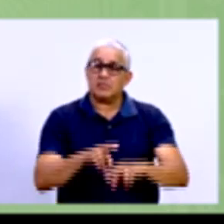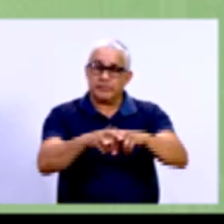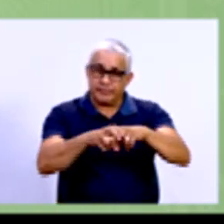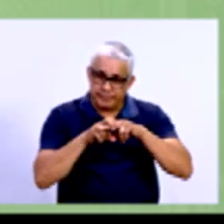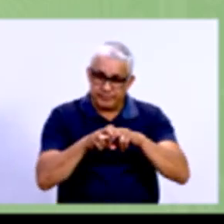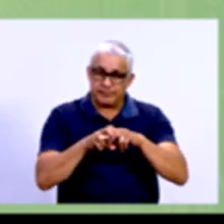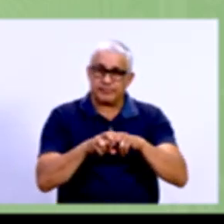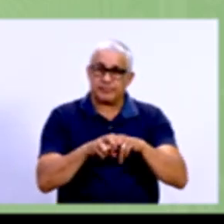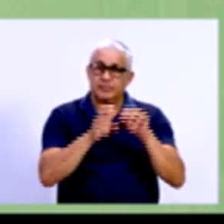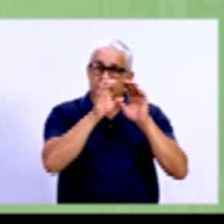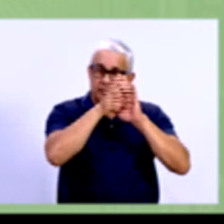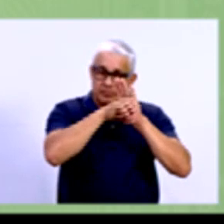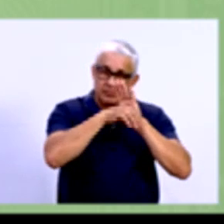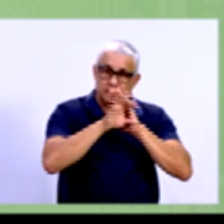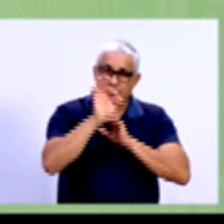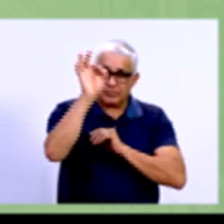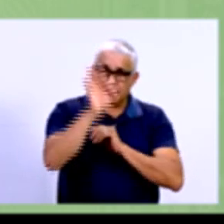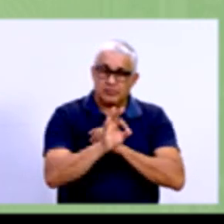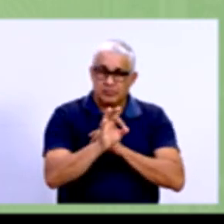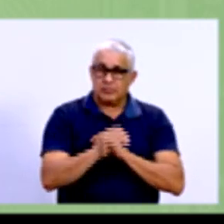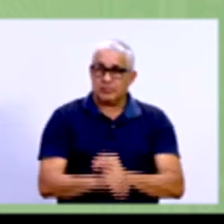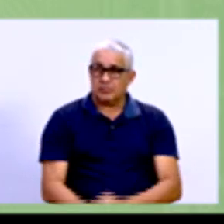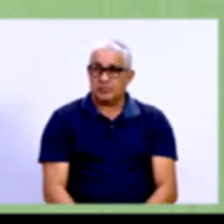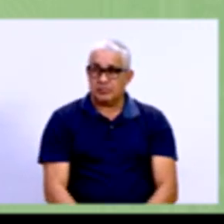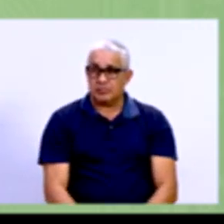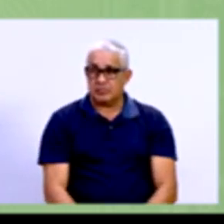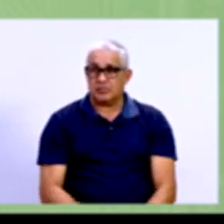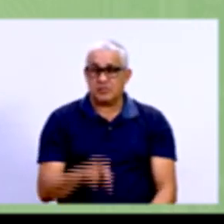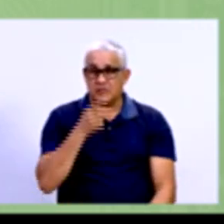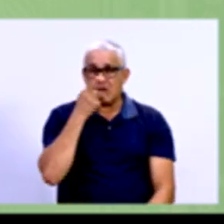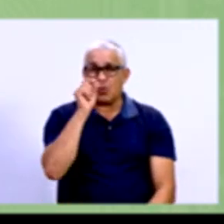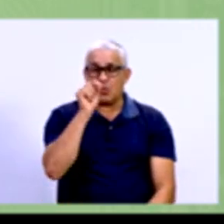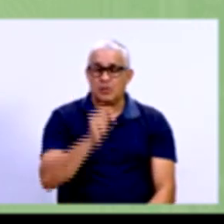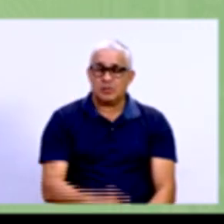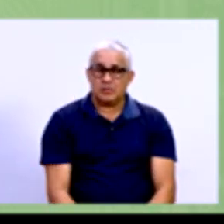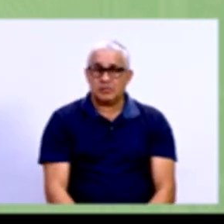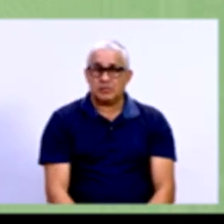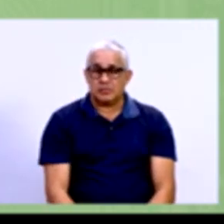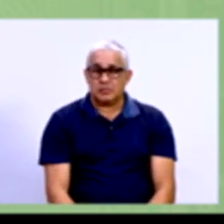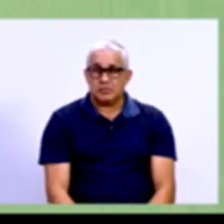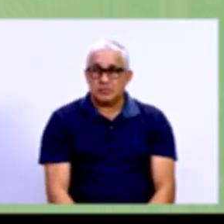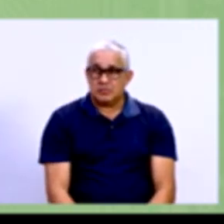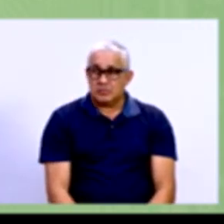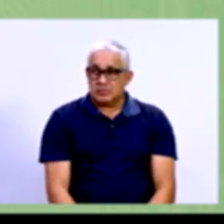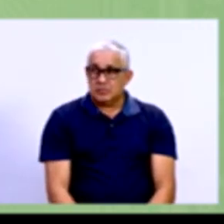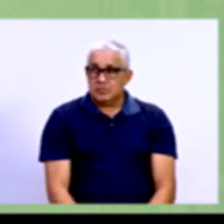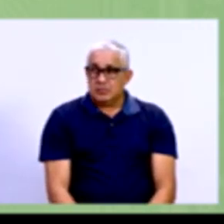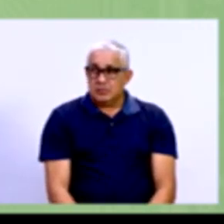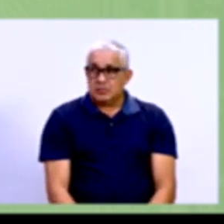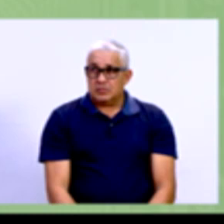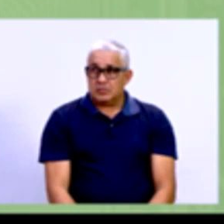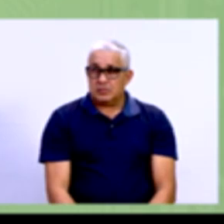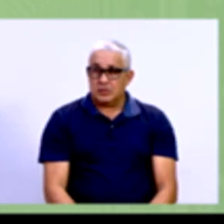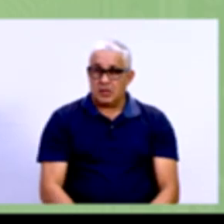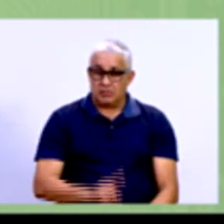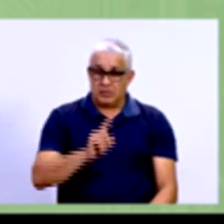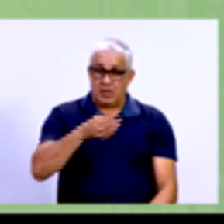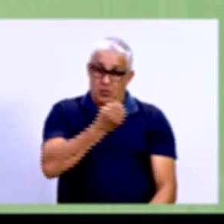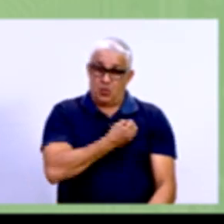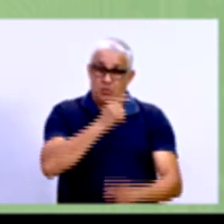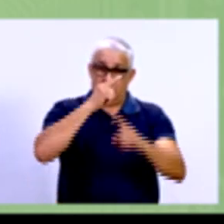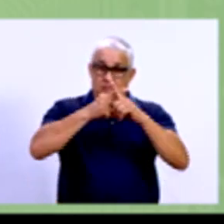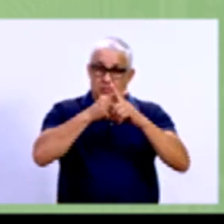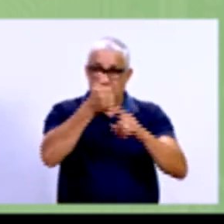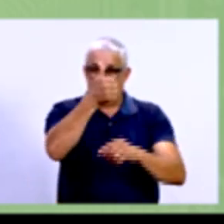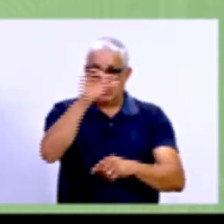conceito de porcentagem, né? O porcentagem, a gente fala lá que é o número multiplicado por 100. Aí que a gente